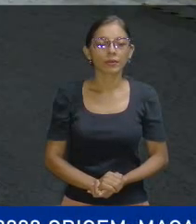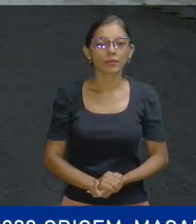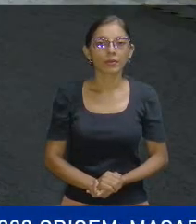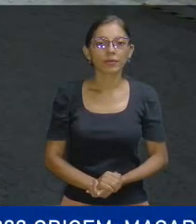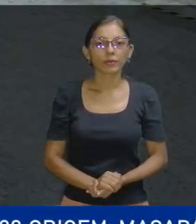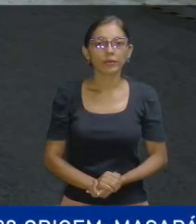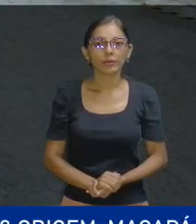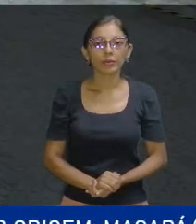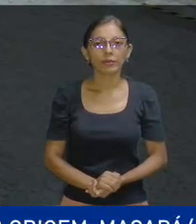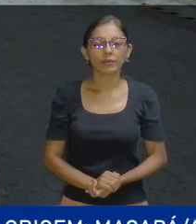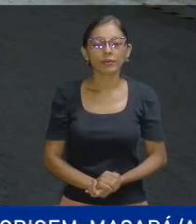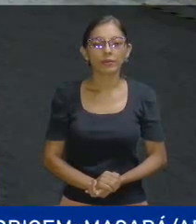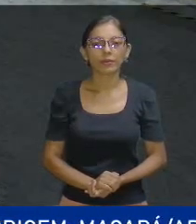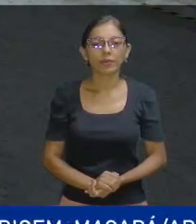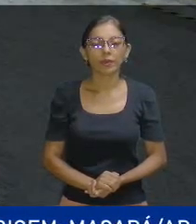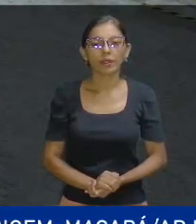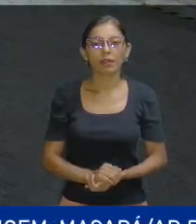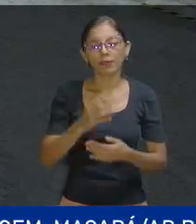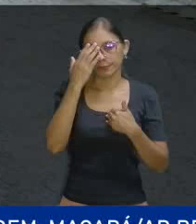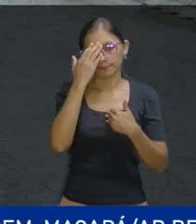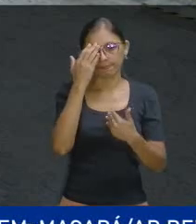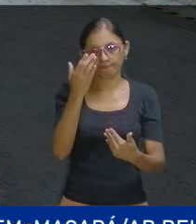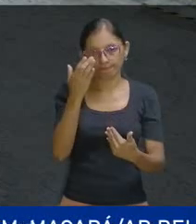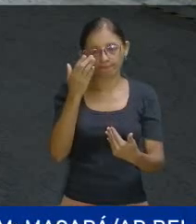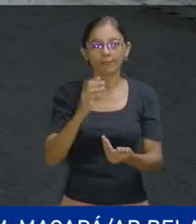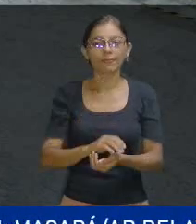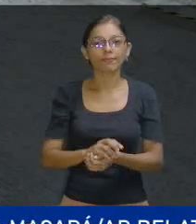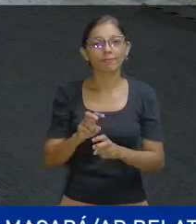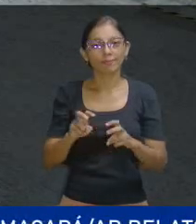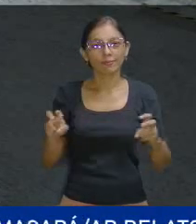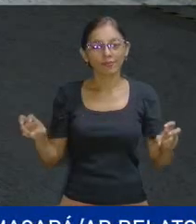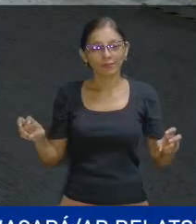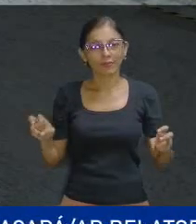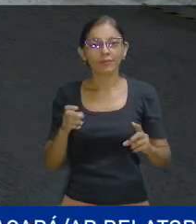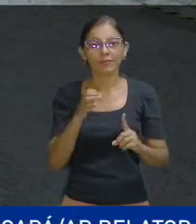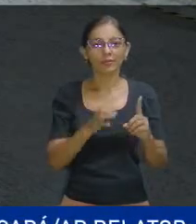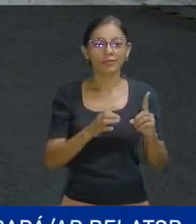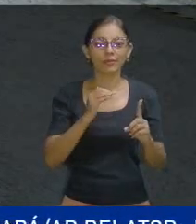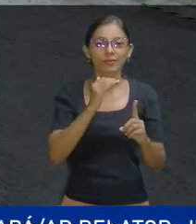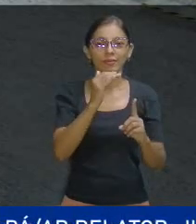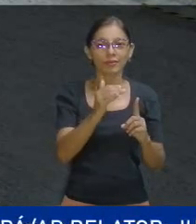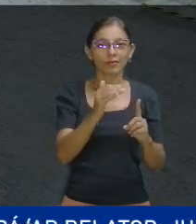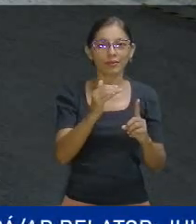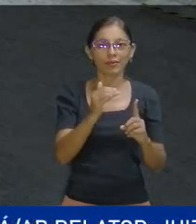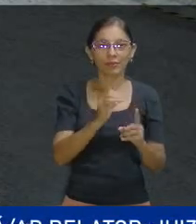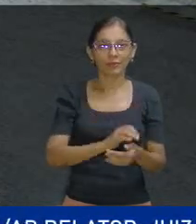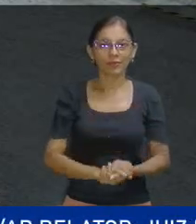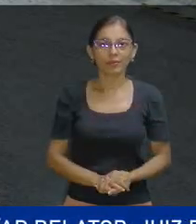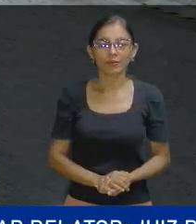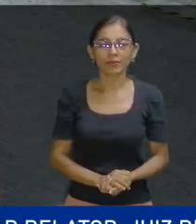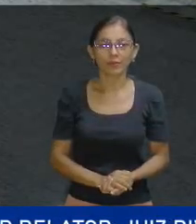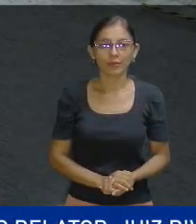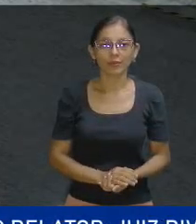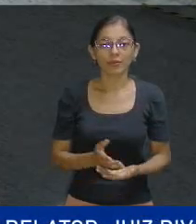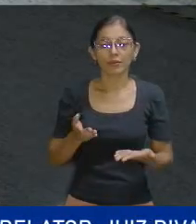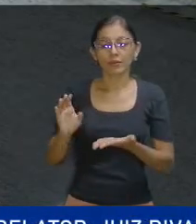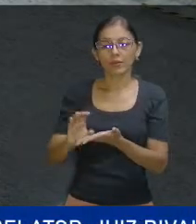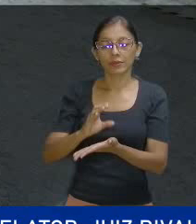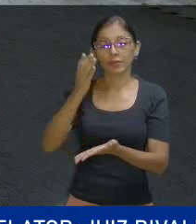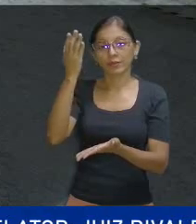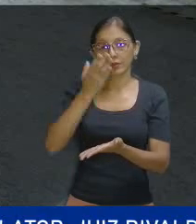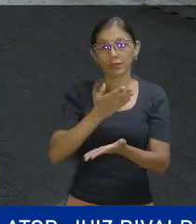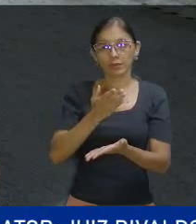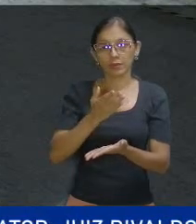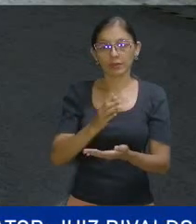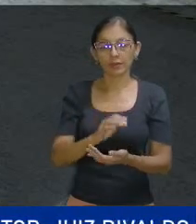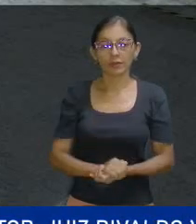Obrigado, senhor presidente. Presidente, eminentes pares, doutora procuradora regional. Presidente, trata-se de prestação de contas